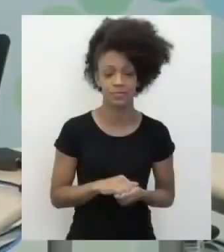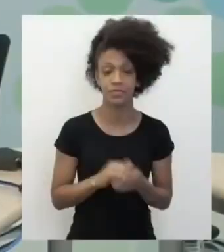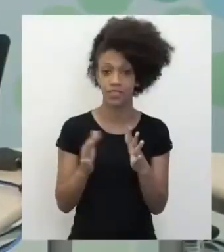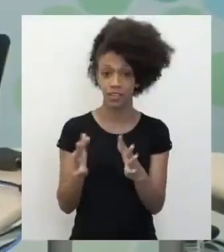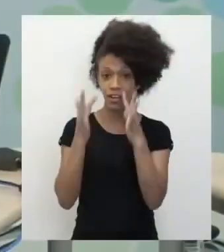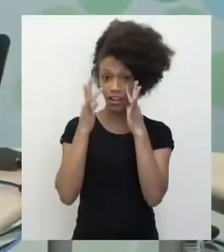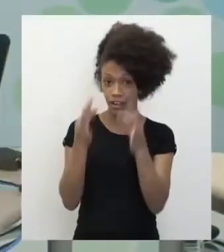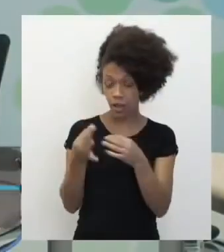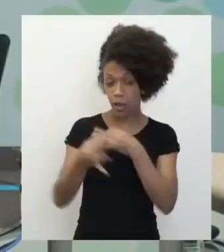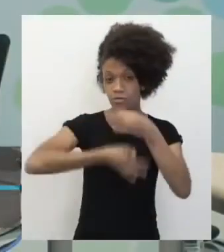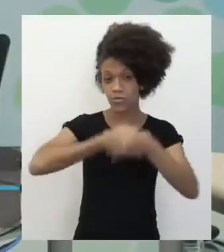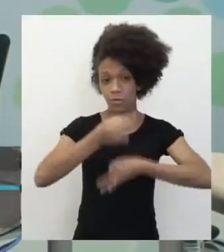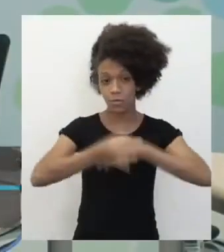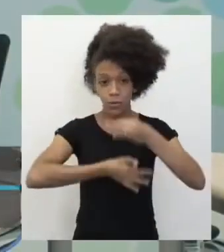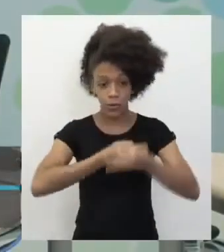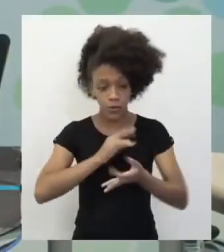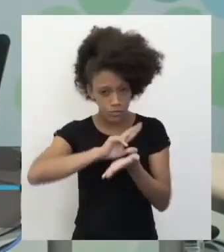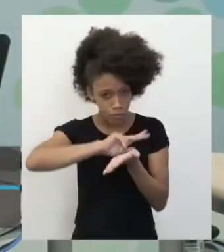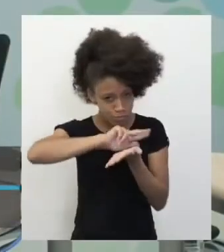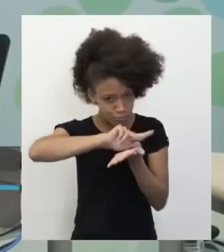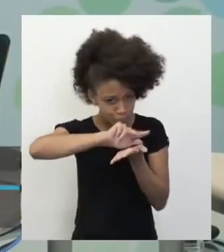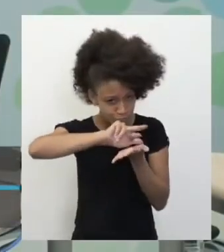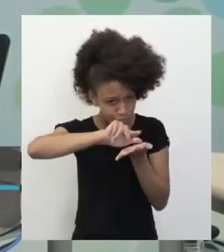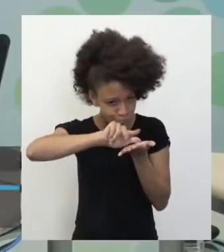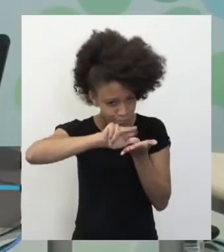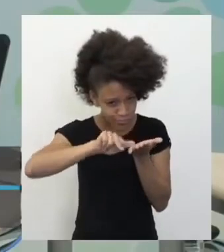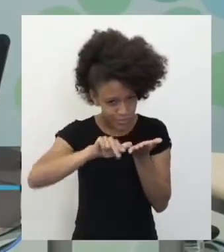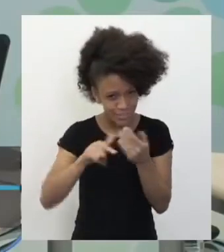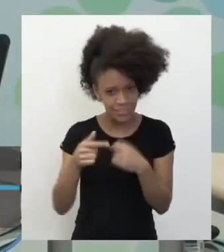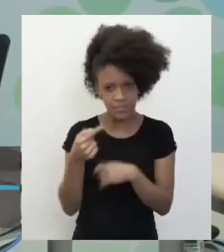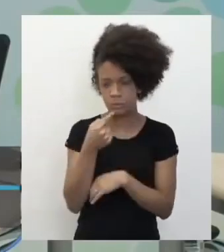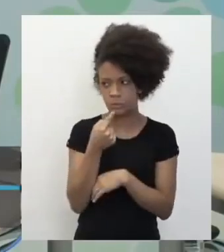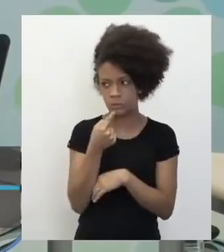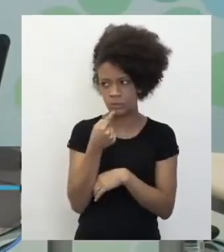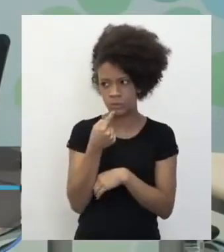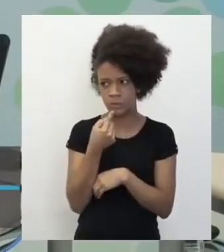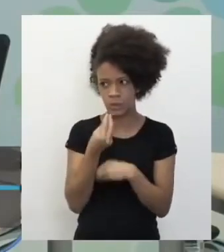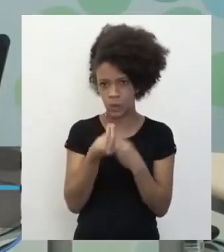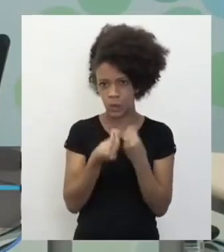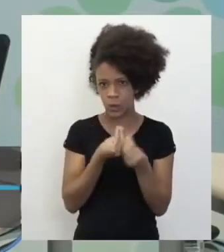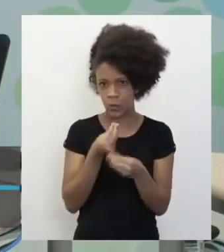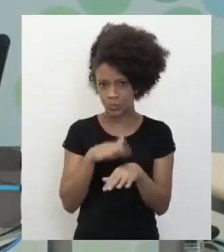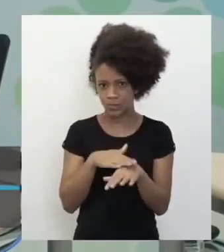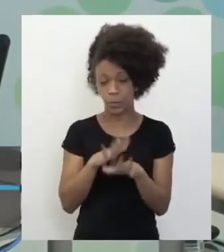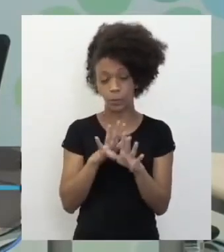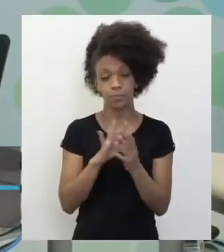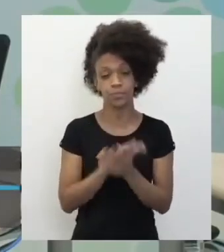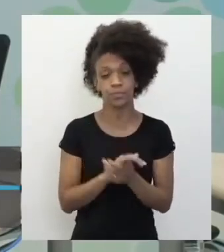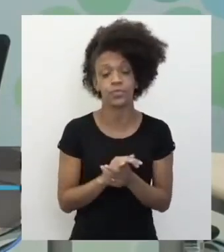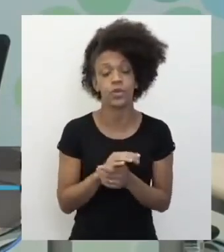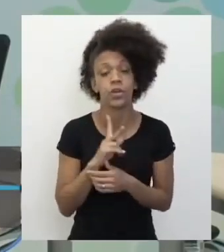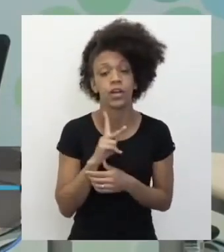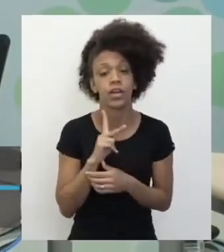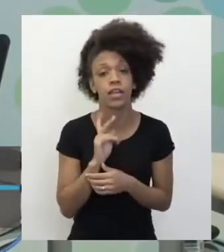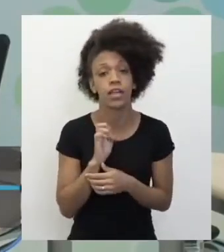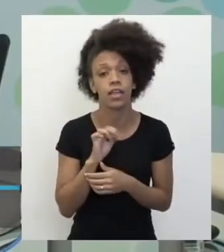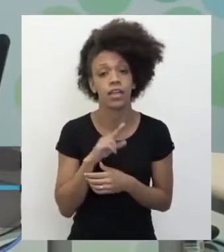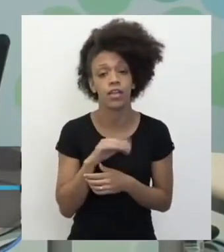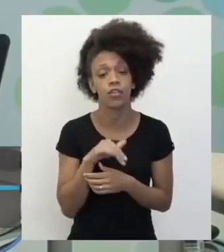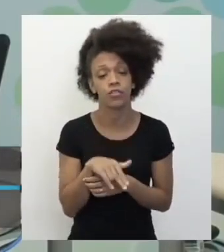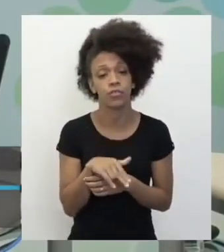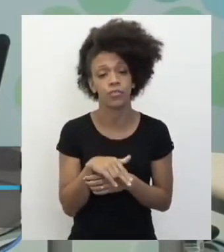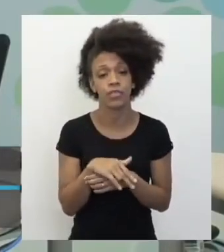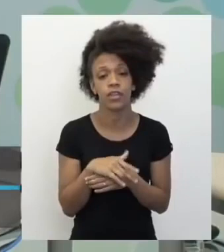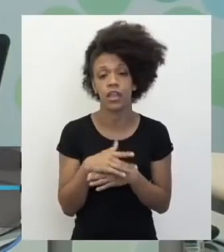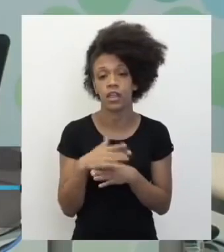Olha, e as opiniões estão divergentes aqui. Eu estou agora pensando como que eu vou fazer. Olha lá. O Kelvin fala que ela está